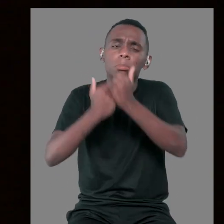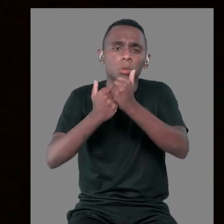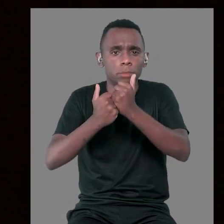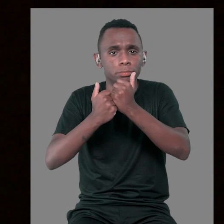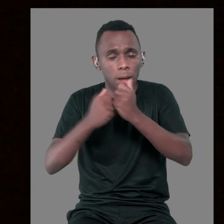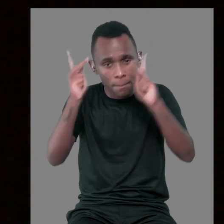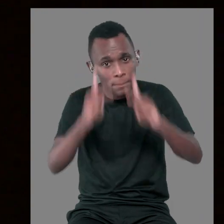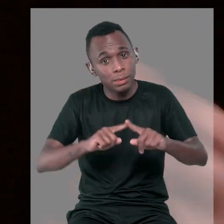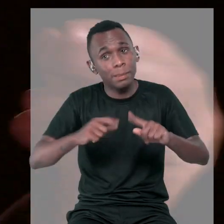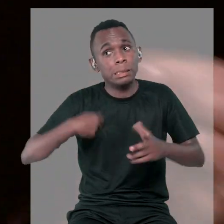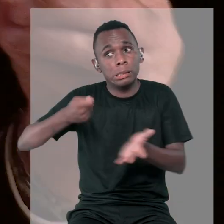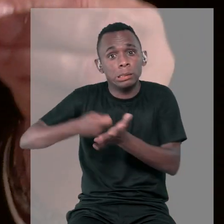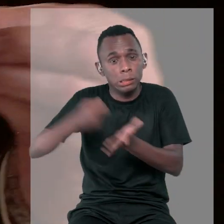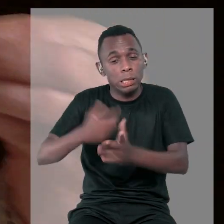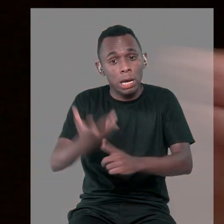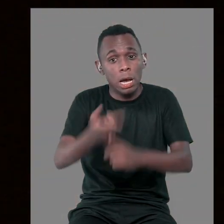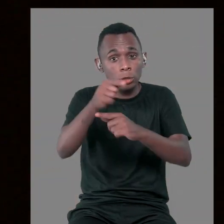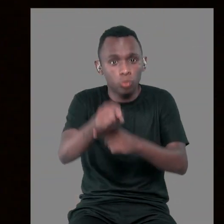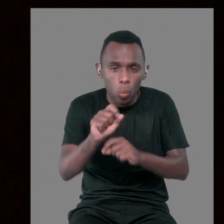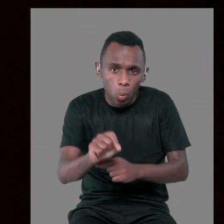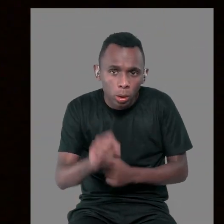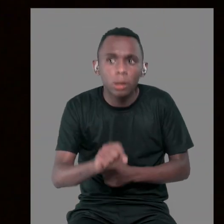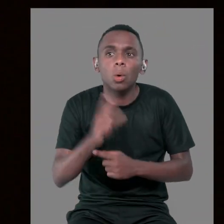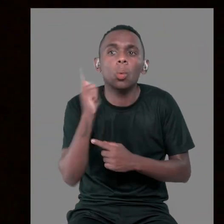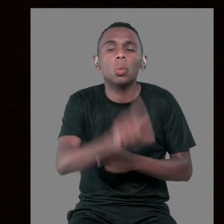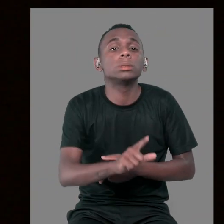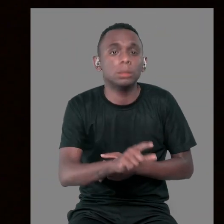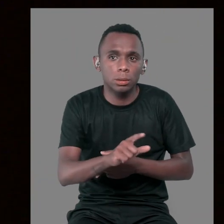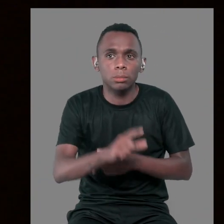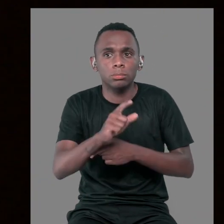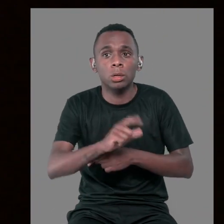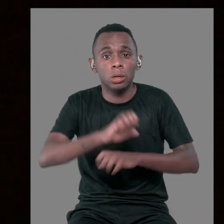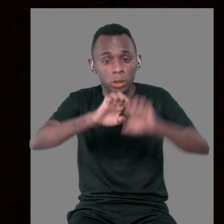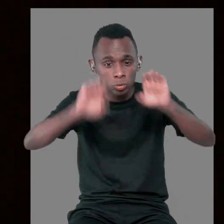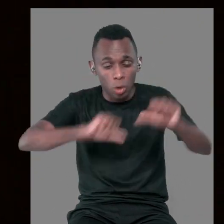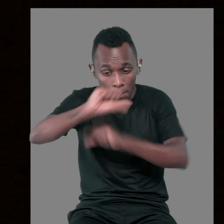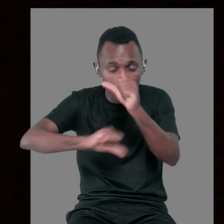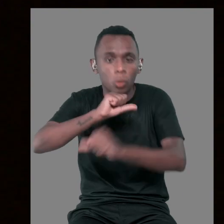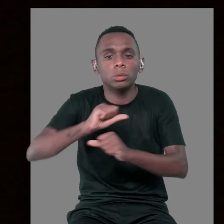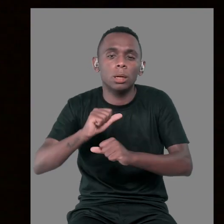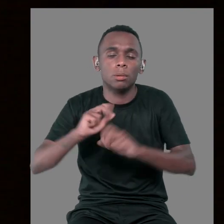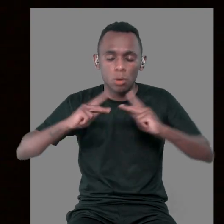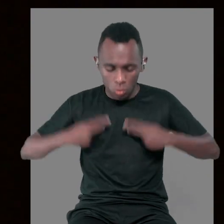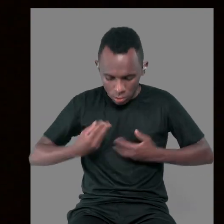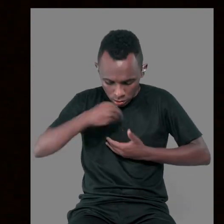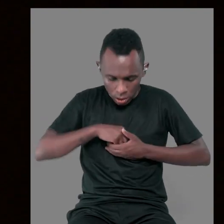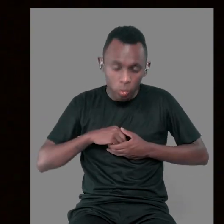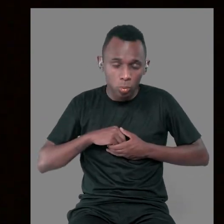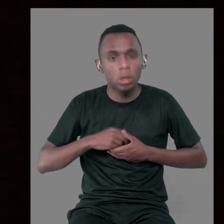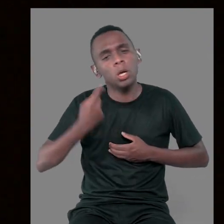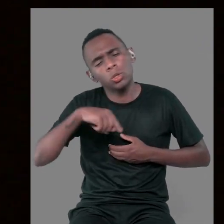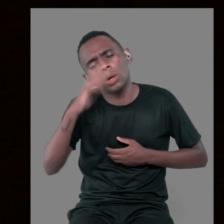ela, digamos assim, consiga desestruturar a natureza humana. E a gente sabe, né, quando